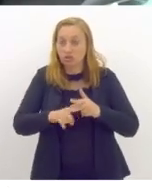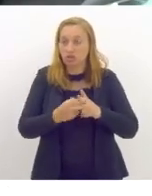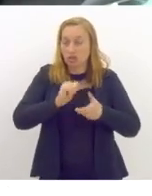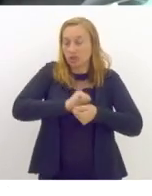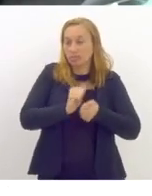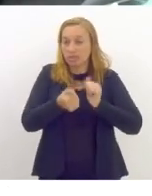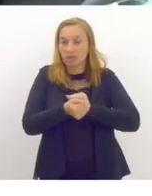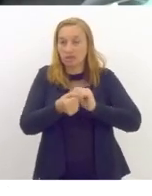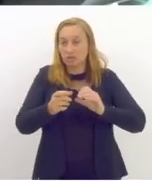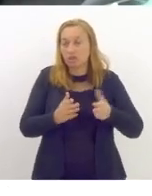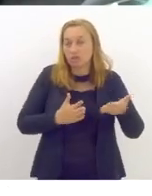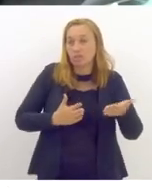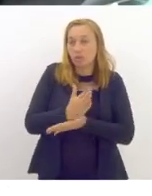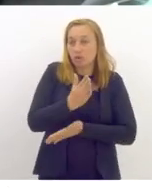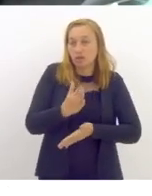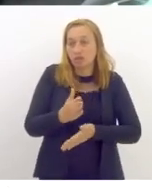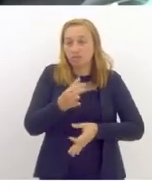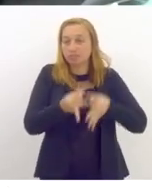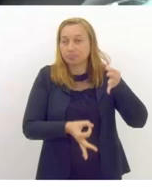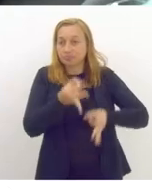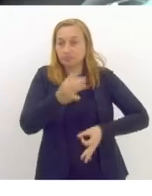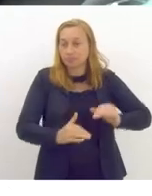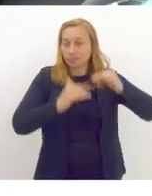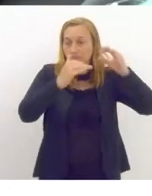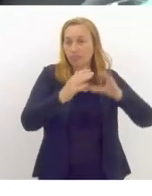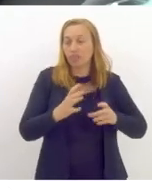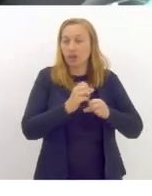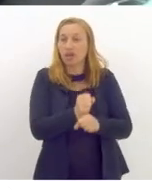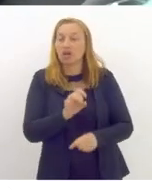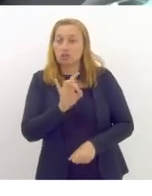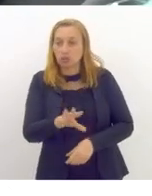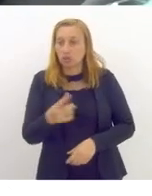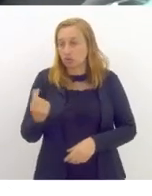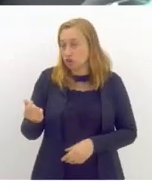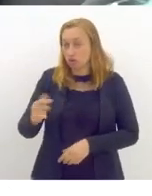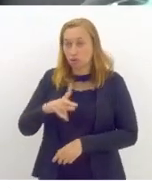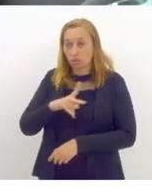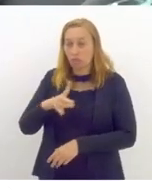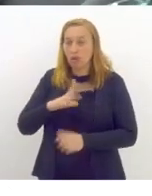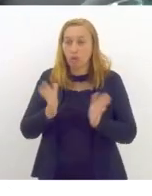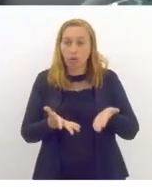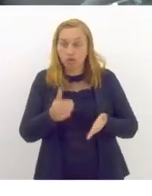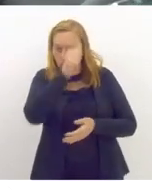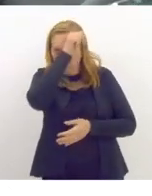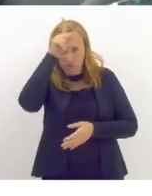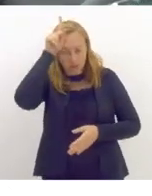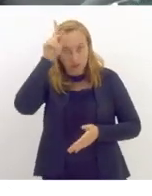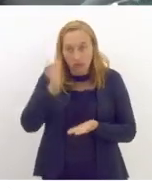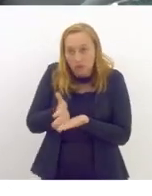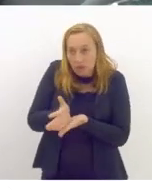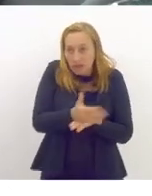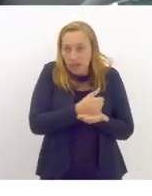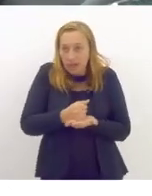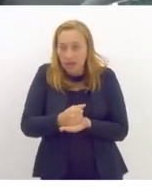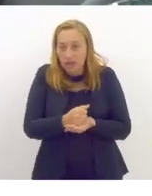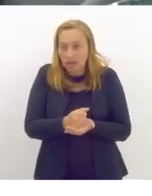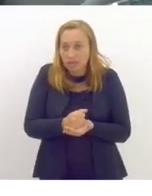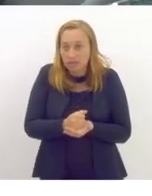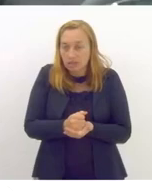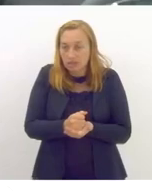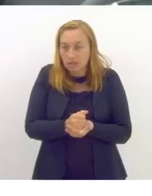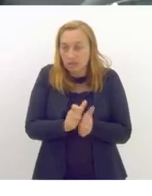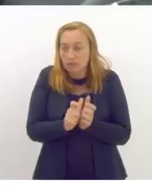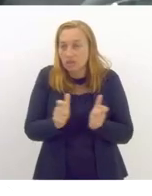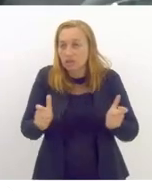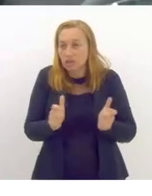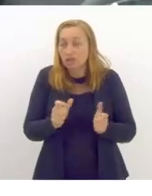ajustamento de gestão que aprovamos no Tribunal de Contas porque se fosse somente com receita própria hoje a Prefeitura não arrecada o tamanho da sua folha e eu